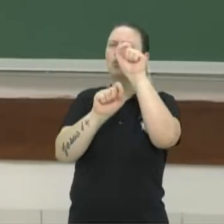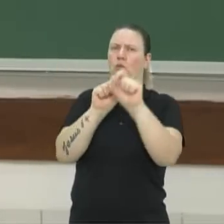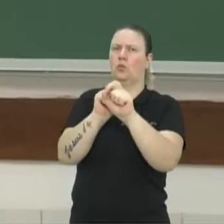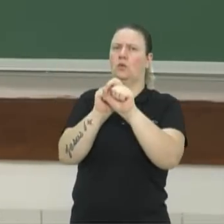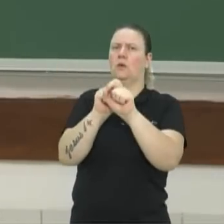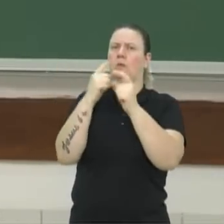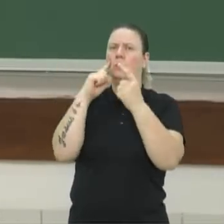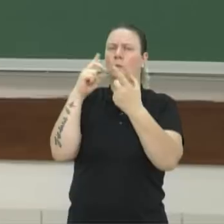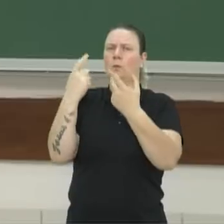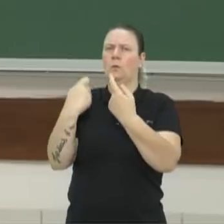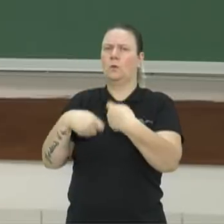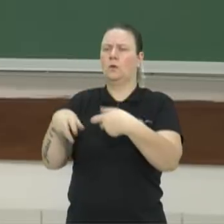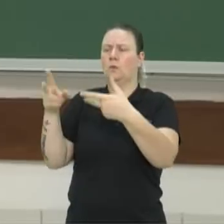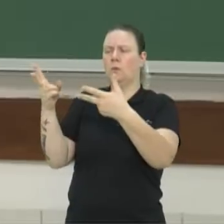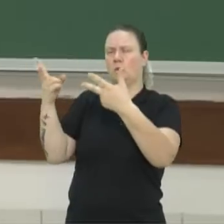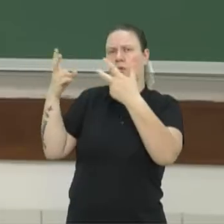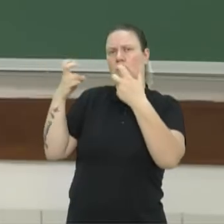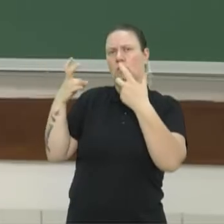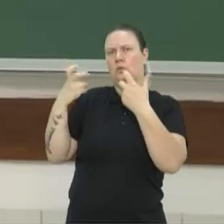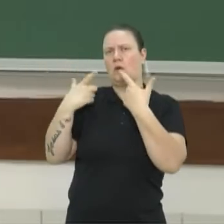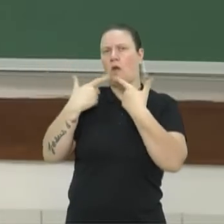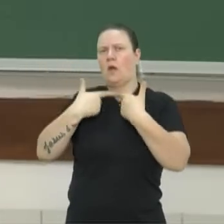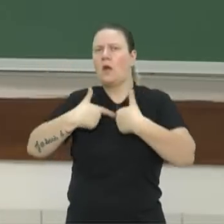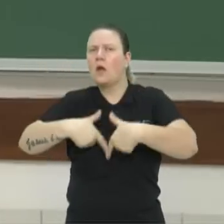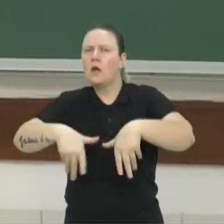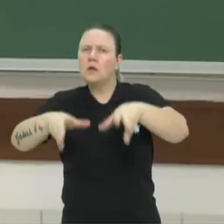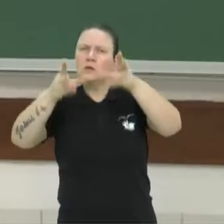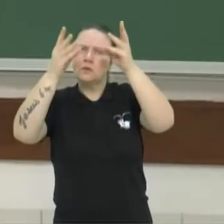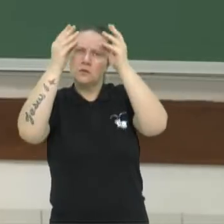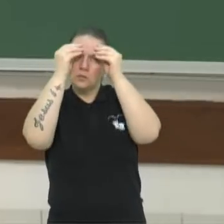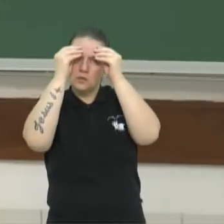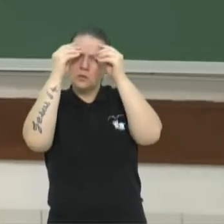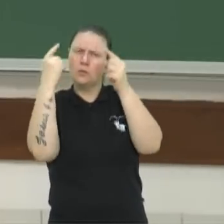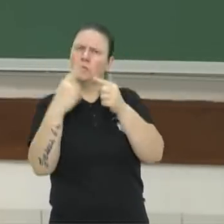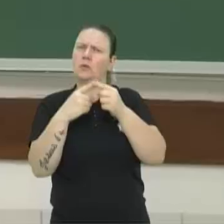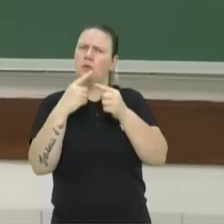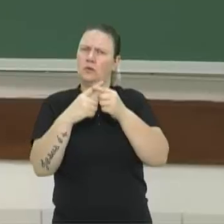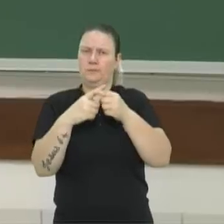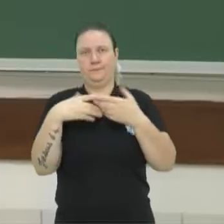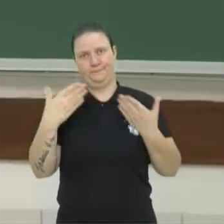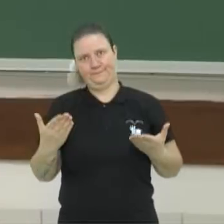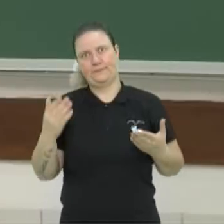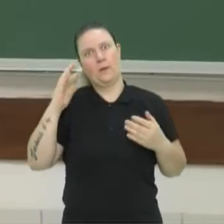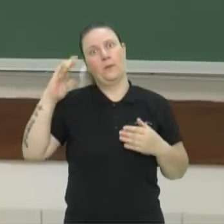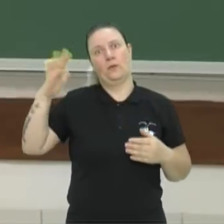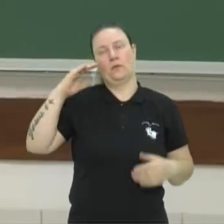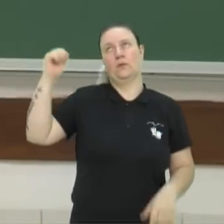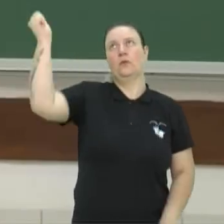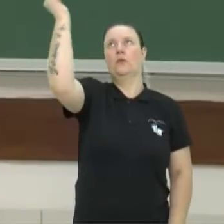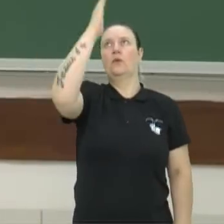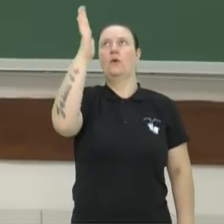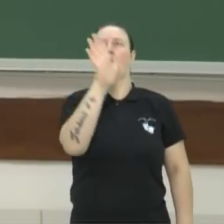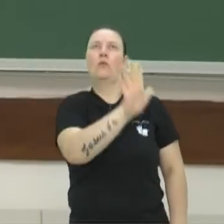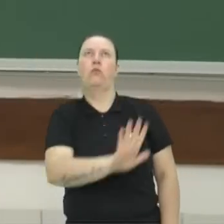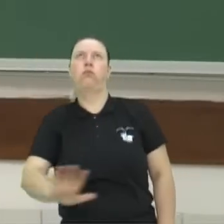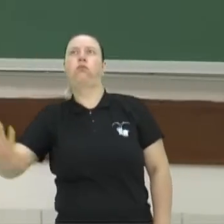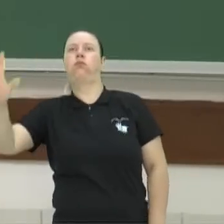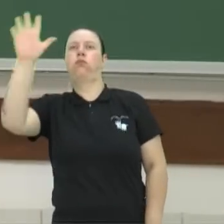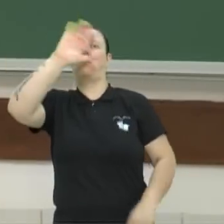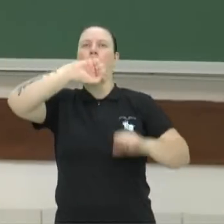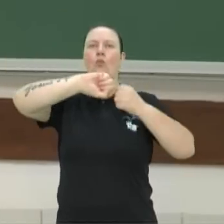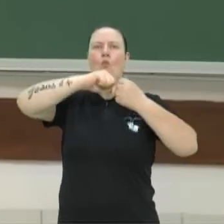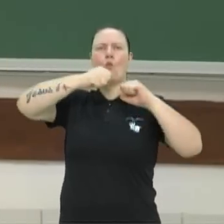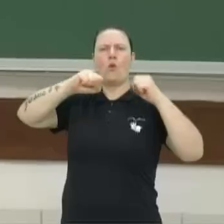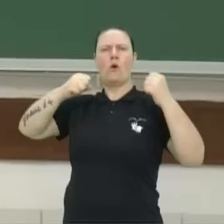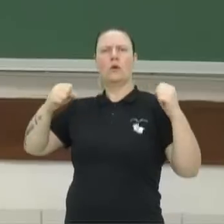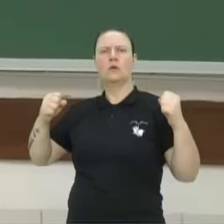gente tem que notar o quê? A linguagem, né? O nosso país é muito grande, vocês sabem, né? É muito extenso e